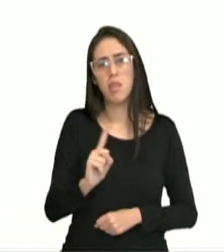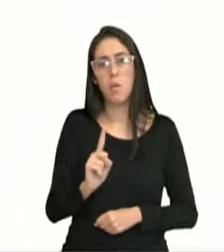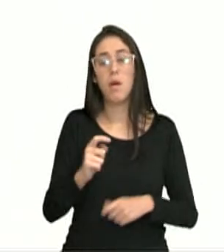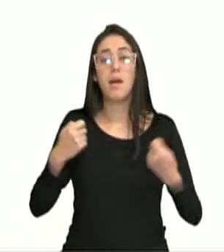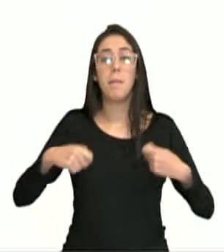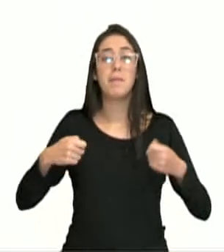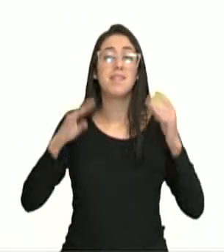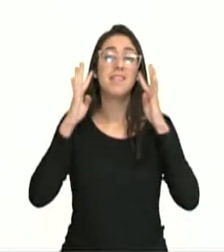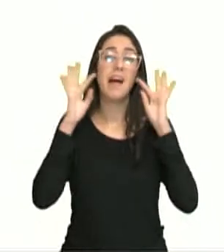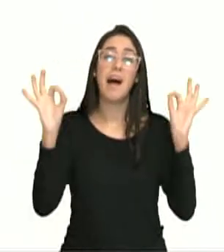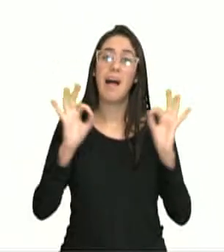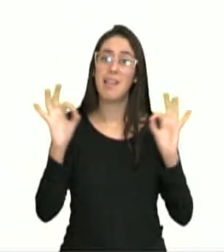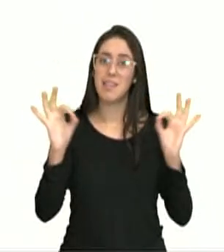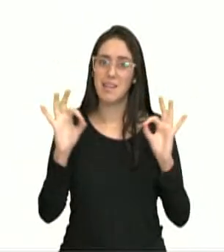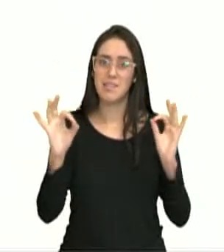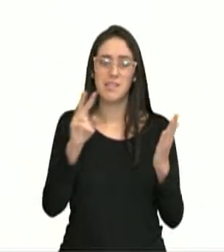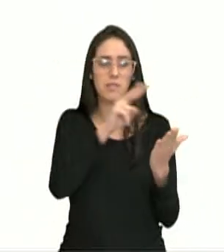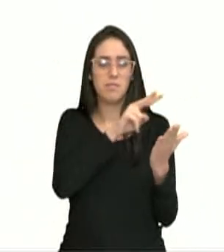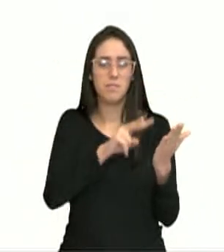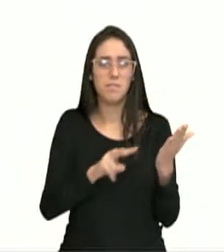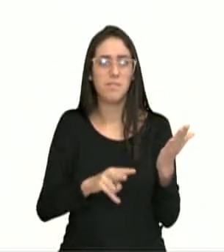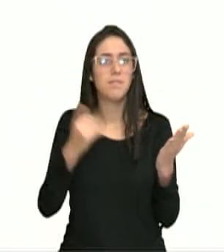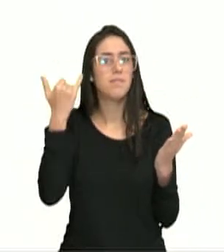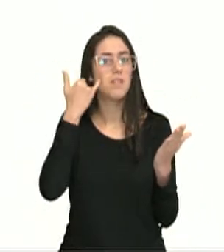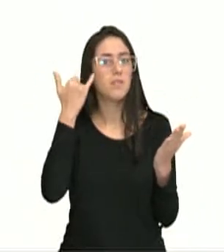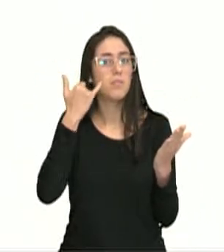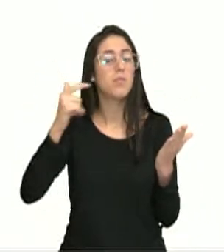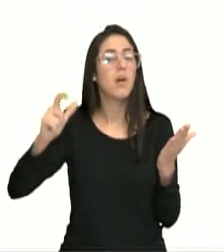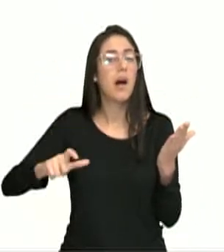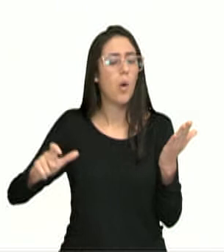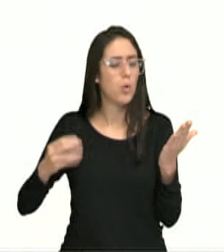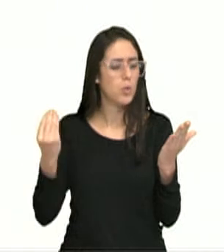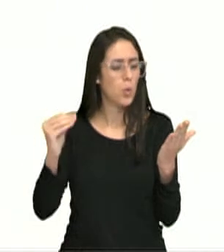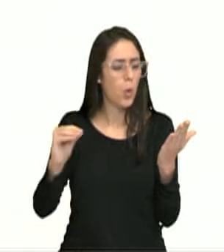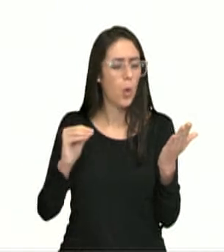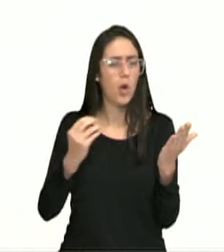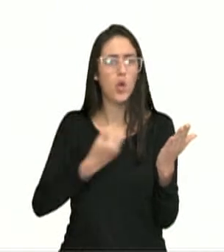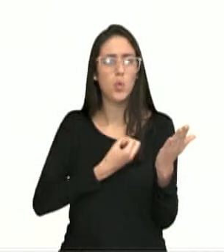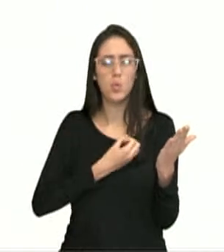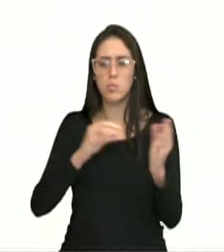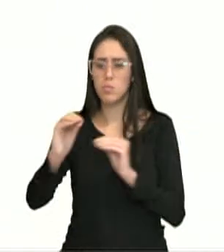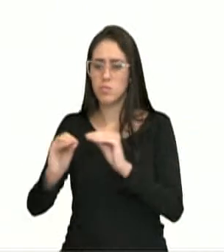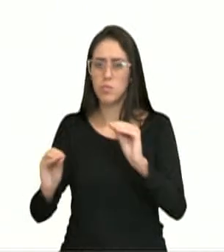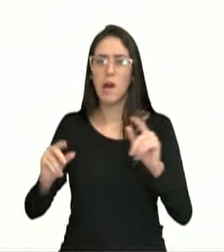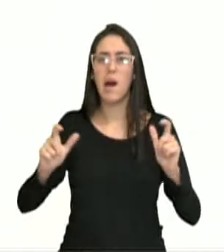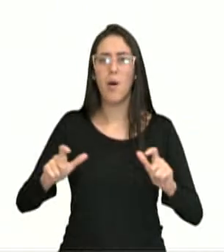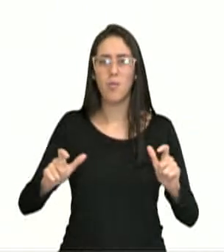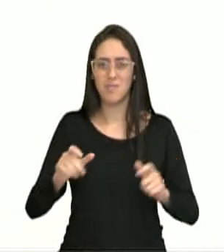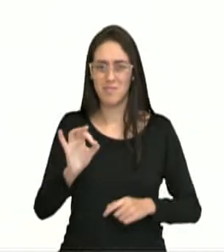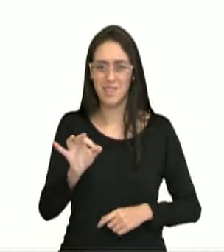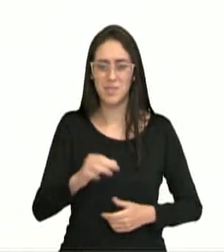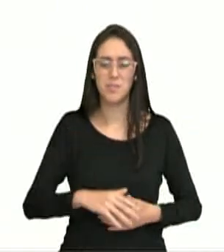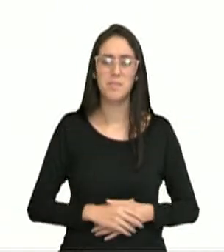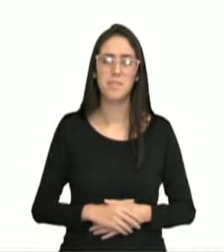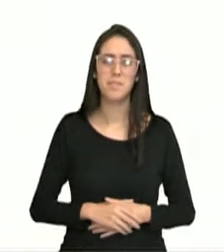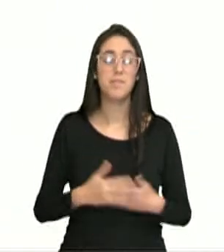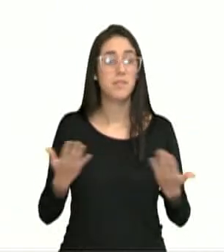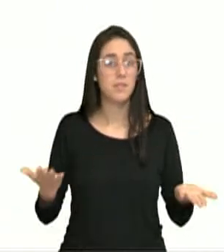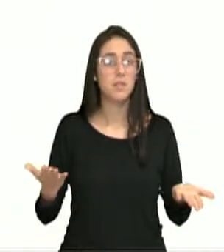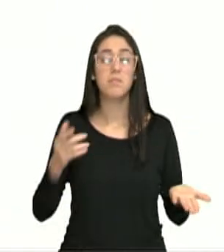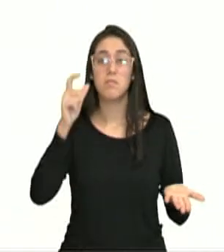de atenção na localização desses elementos, tá certo, gente? Então,